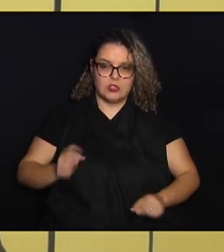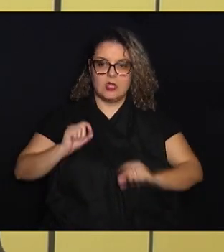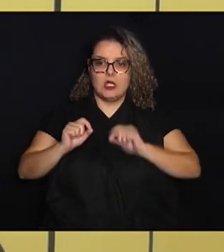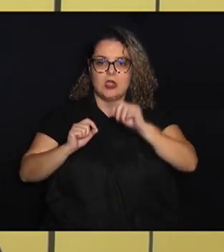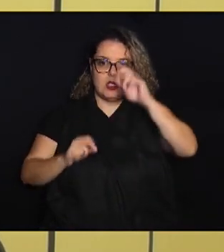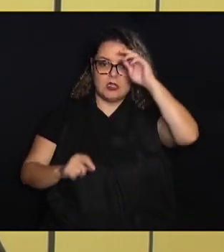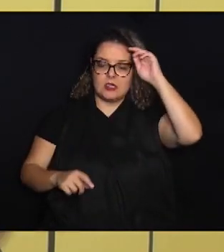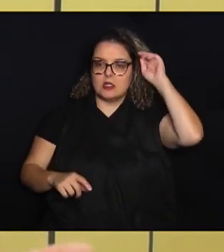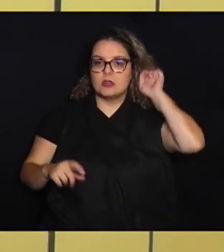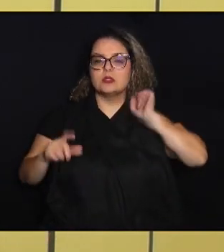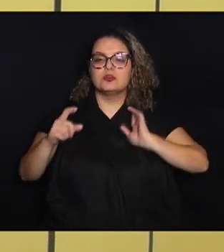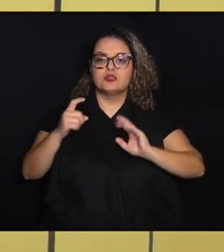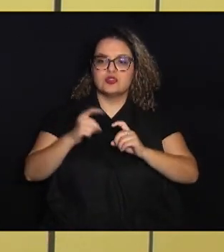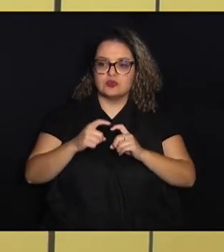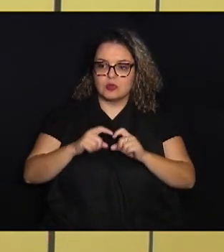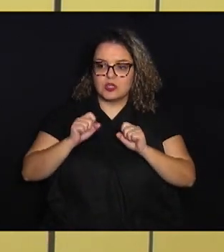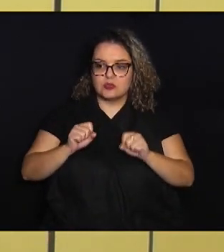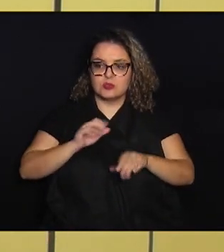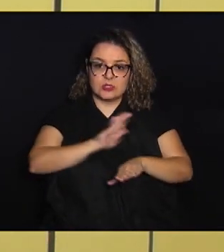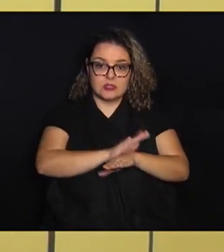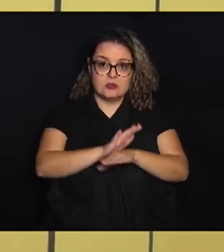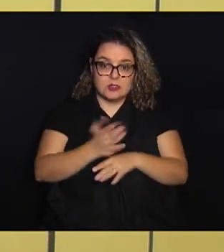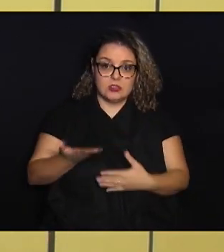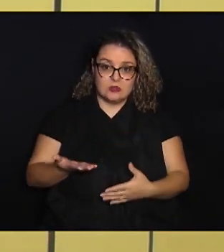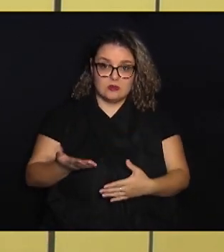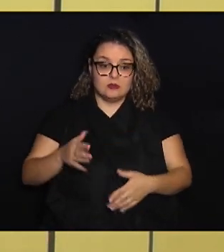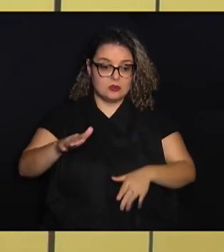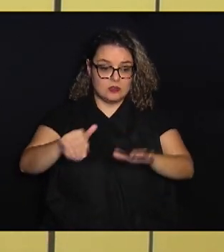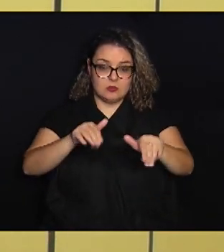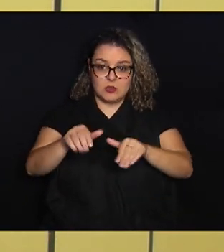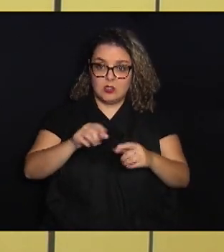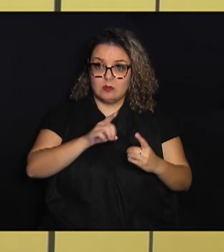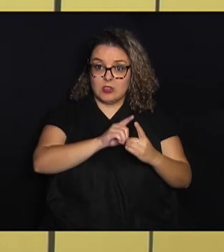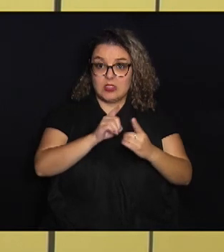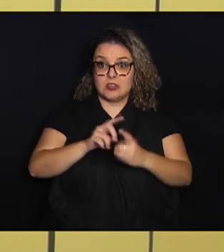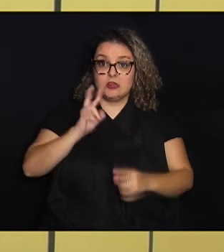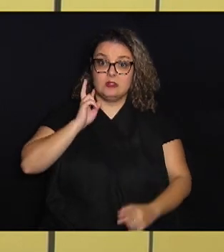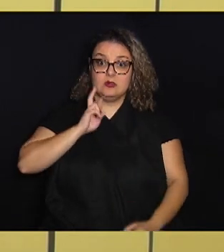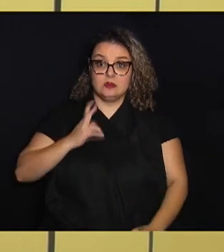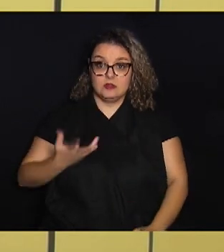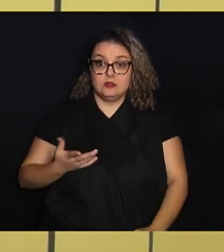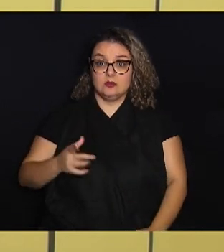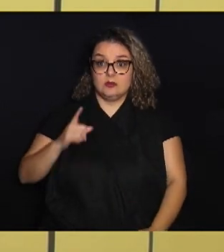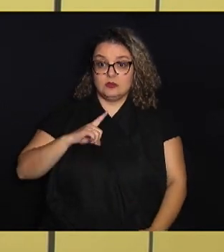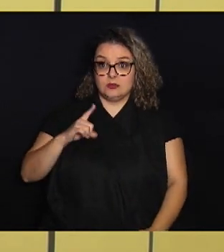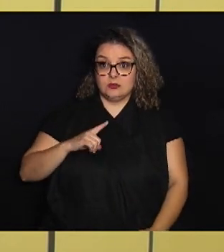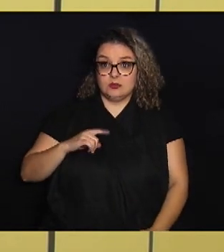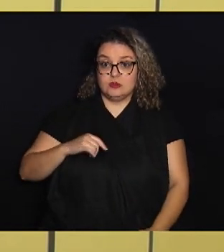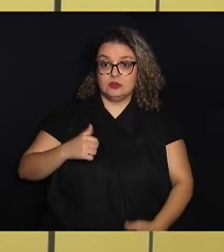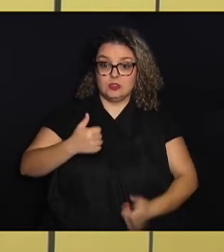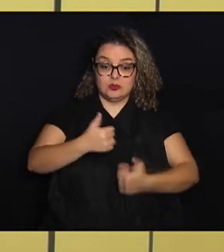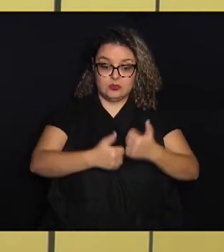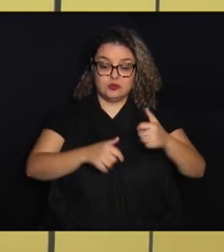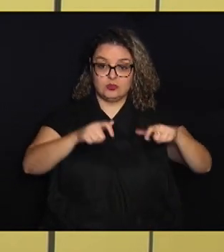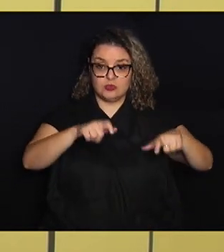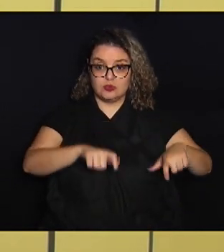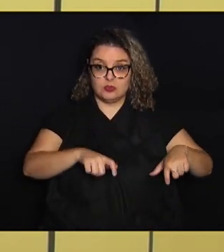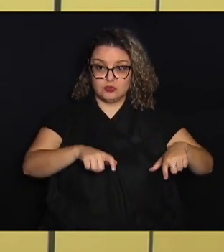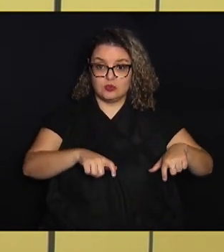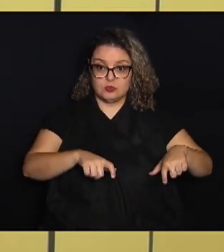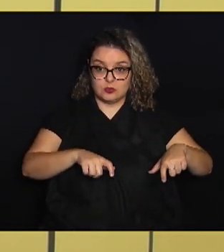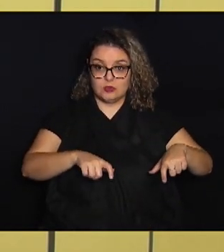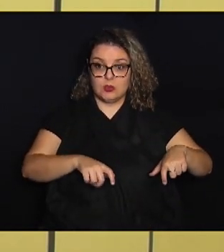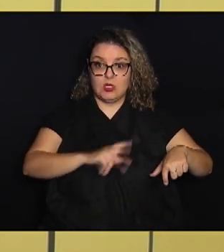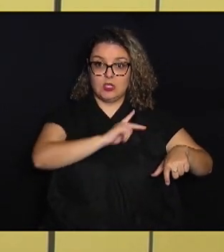de médico, alguém que pudesse ajudar, estava sendo chamado para atender essas vítimas. Inclusive, tinha um jogo de futebol entre a